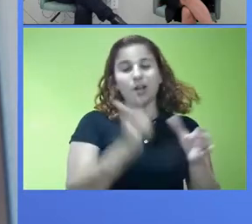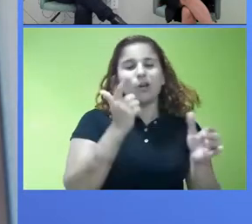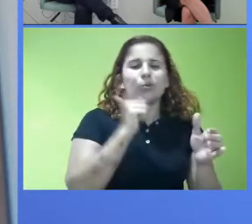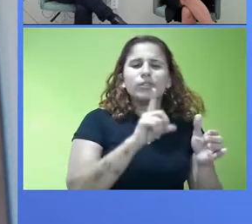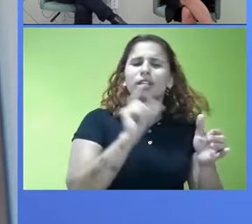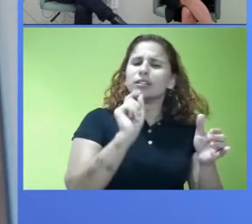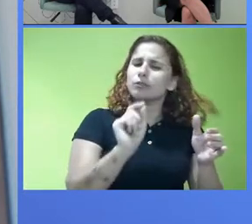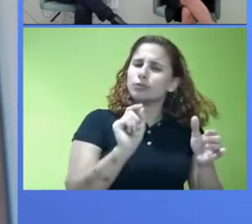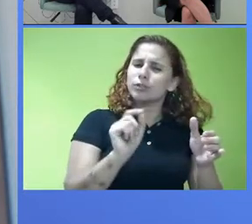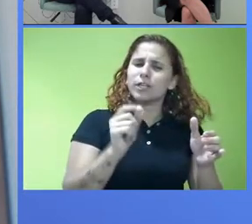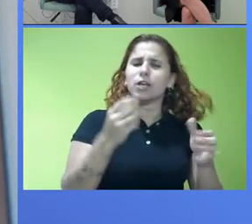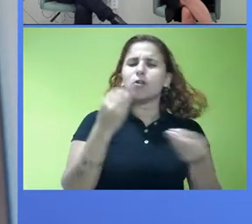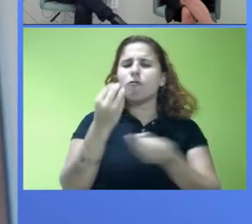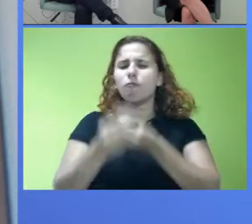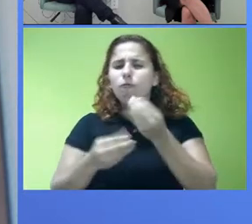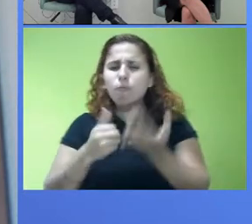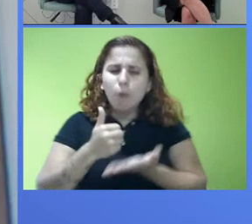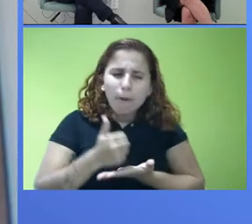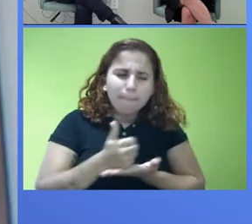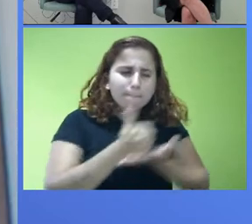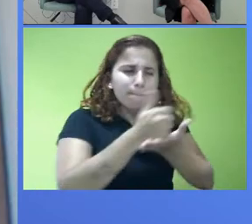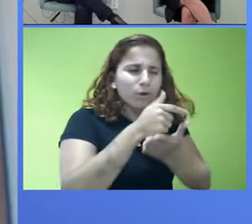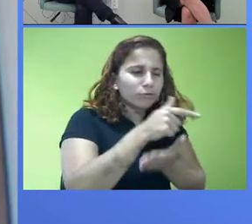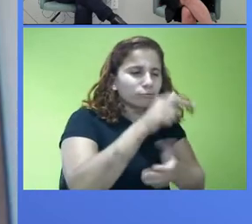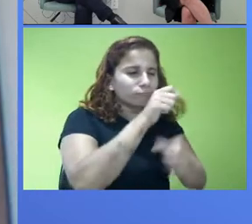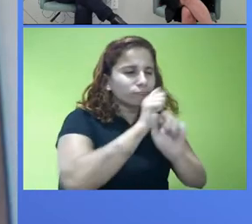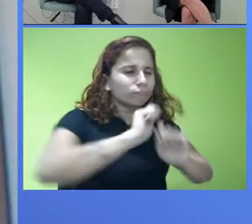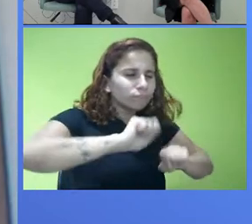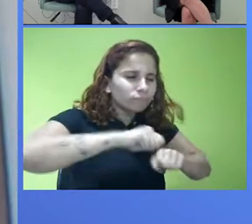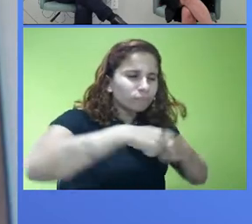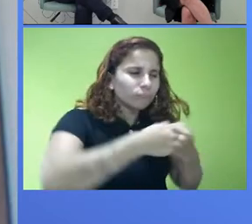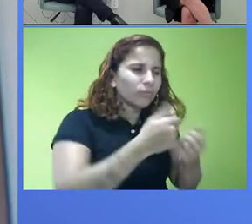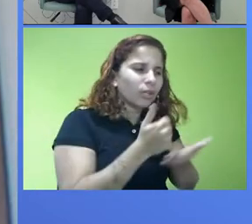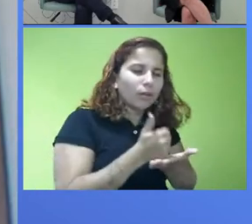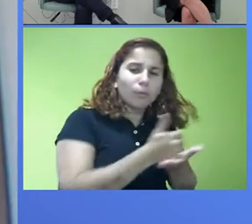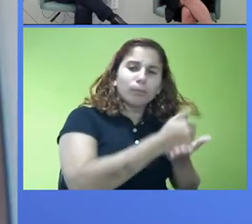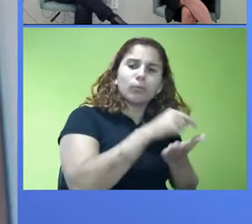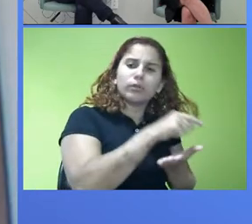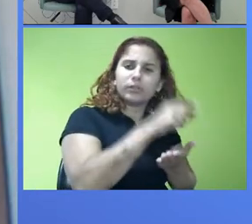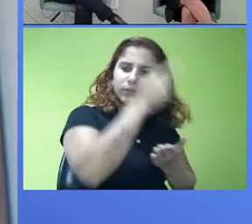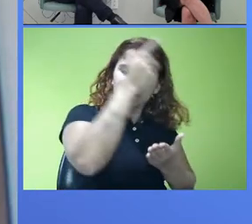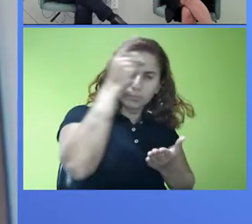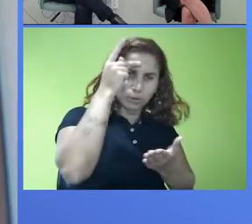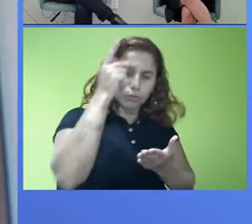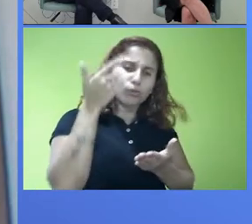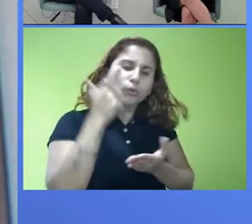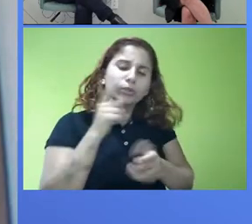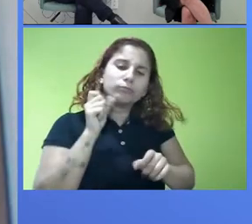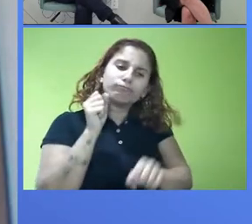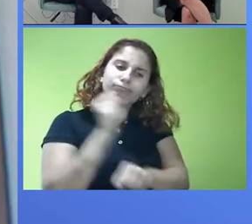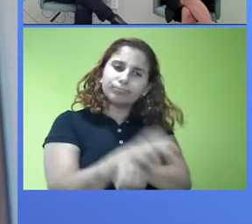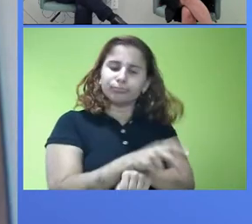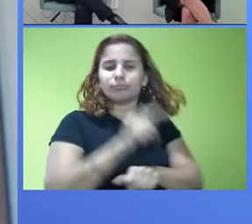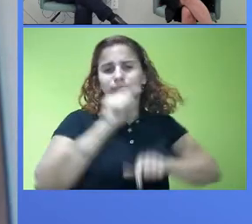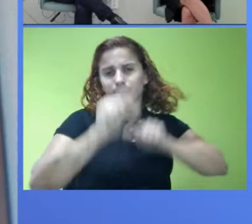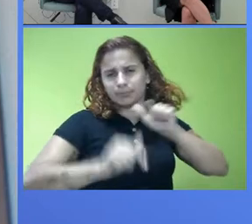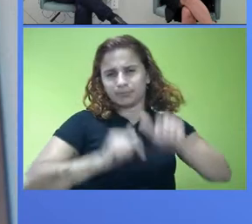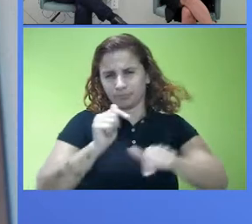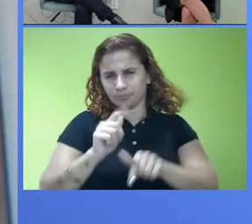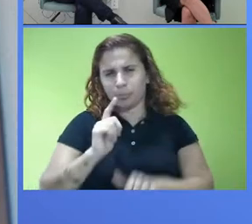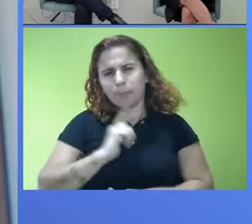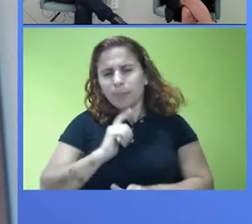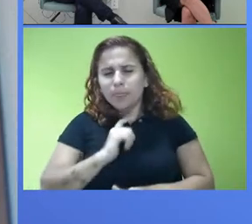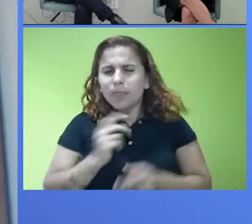acompanhamento também dessas pessoas, que é o que eu reforço, né, que eu encontrei nessas iniciativas que eu